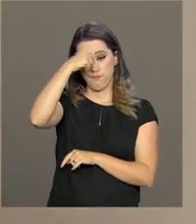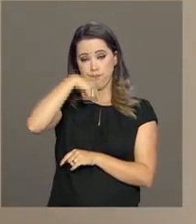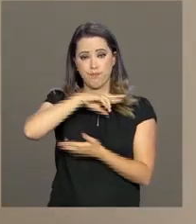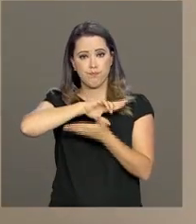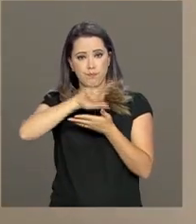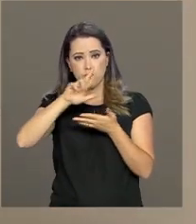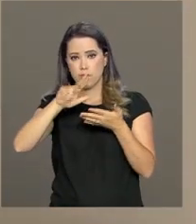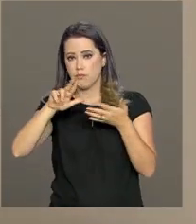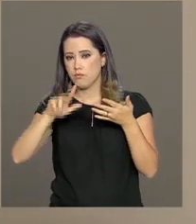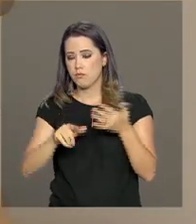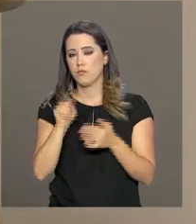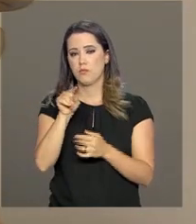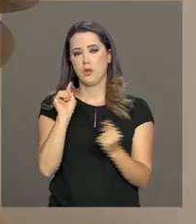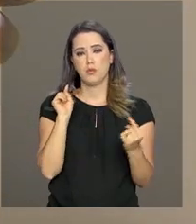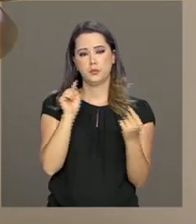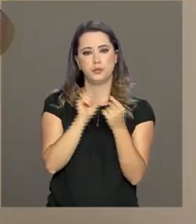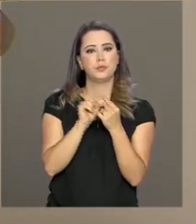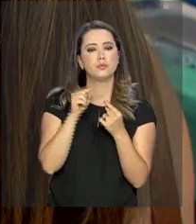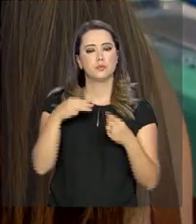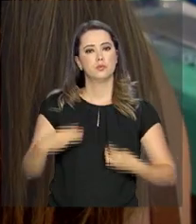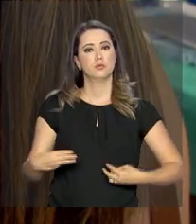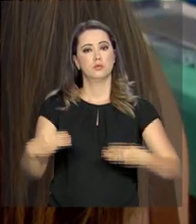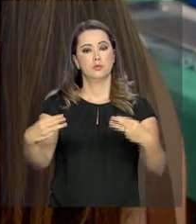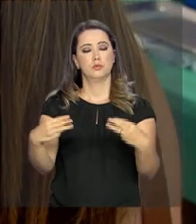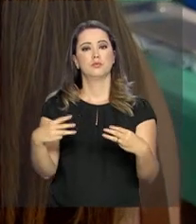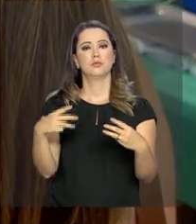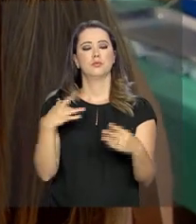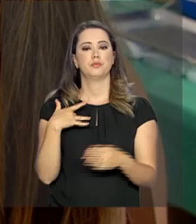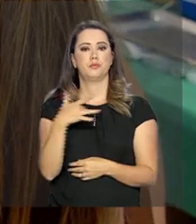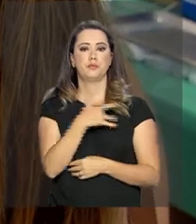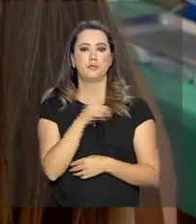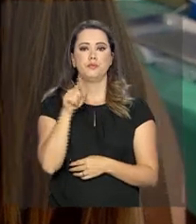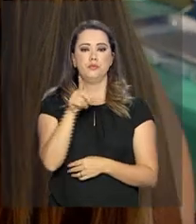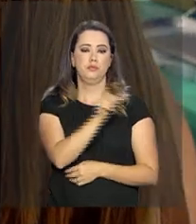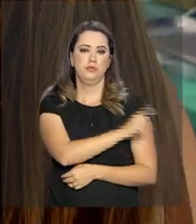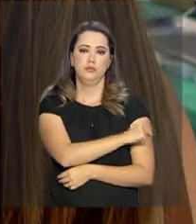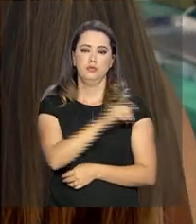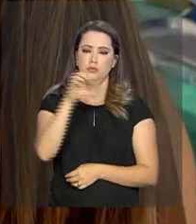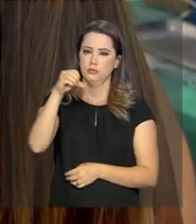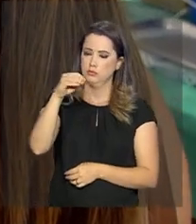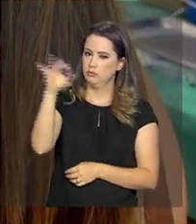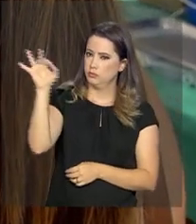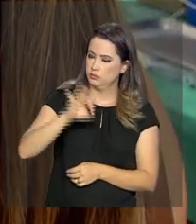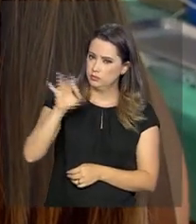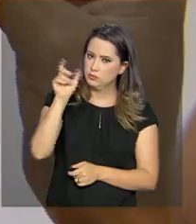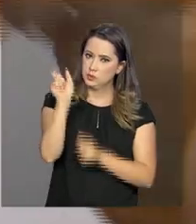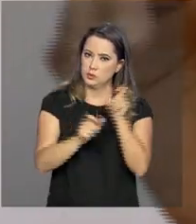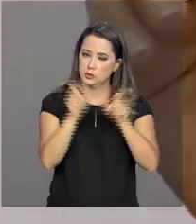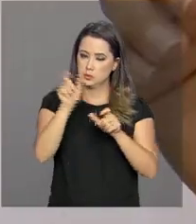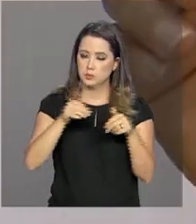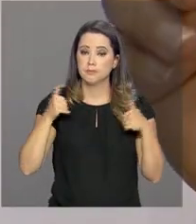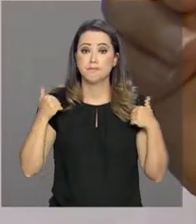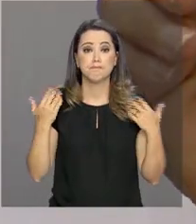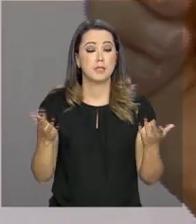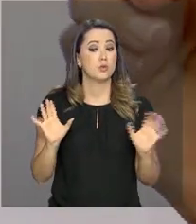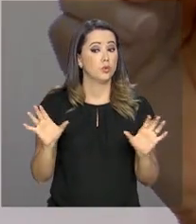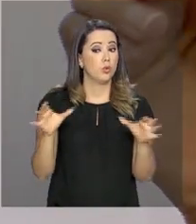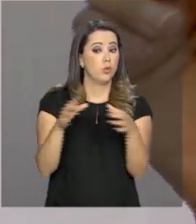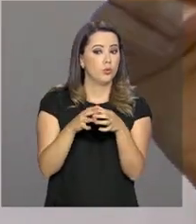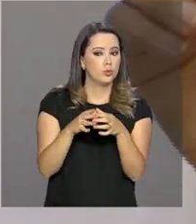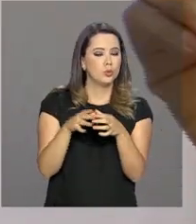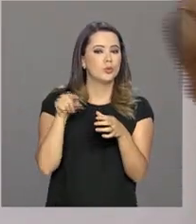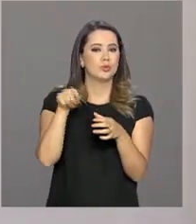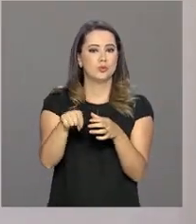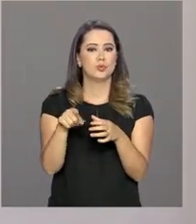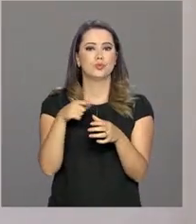que confirma a meta do Ministério da Saúde, que era vacinar 90% do público-alvo. Mas um grupo